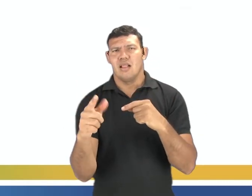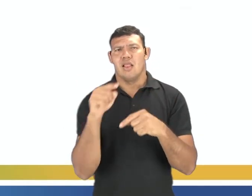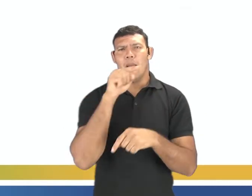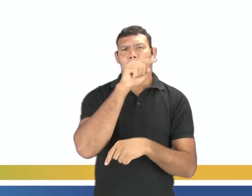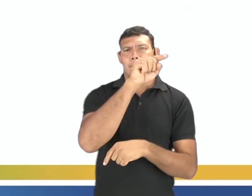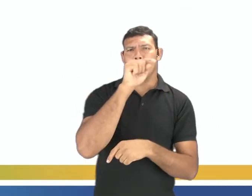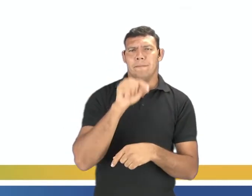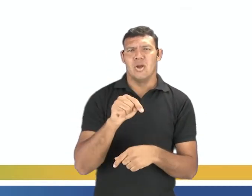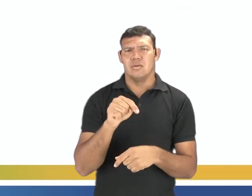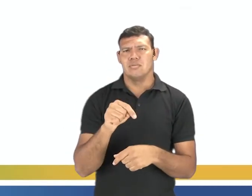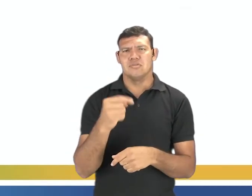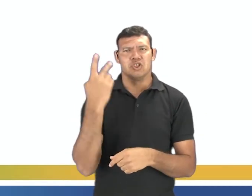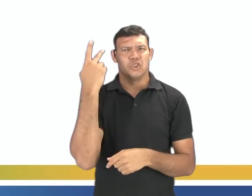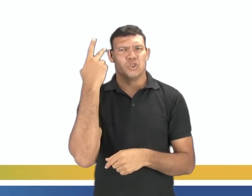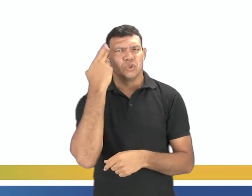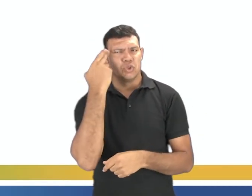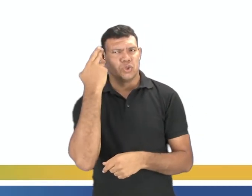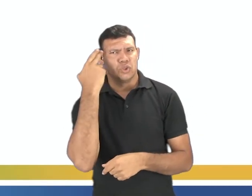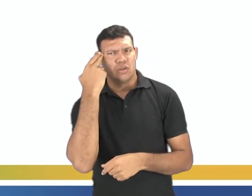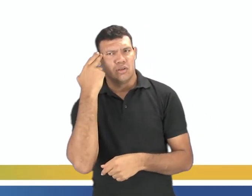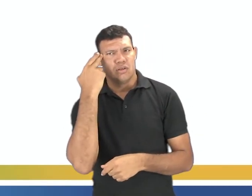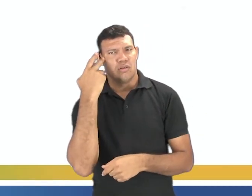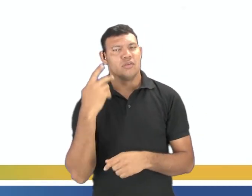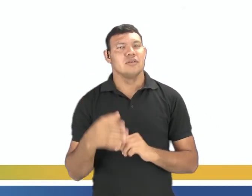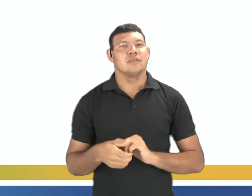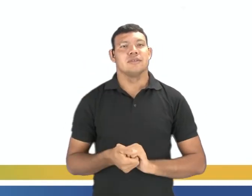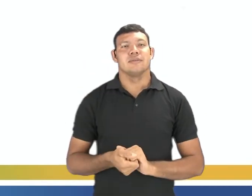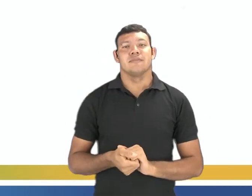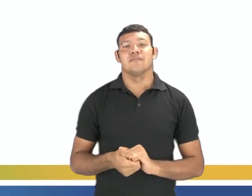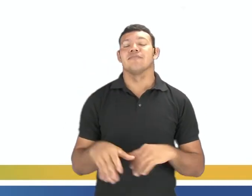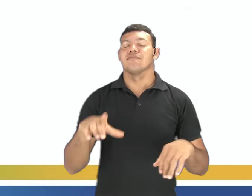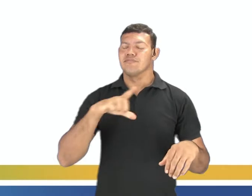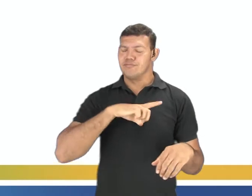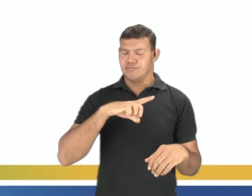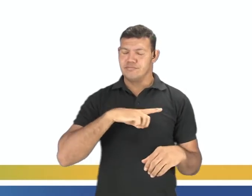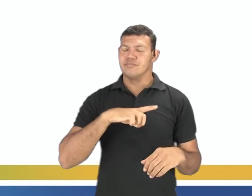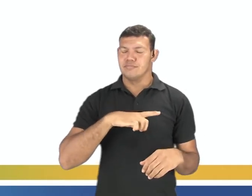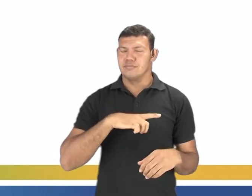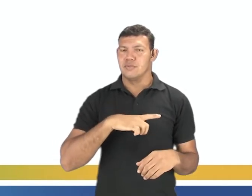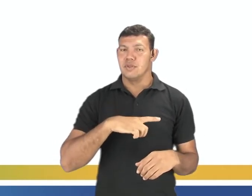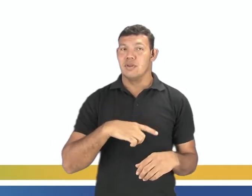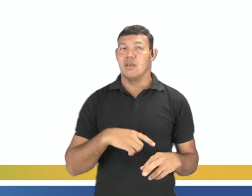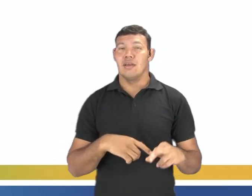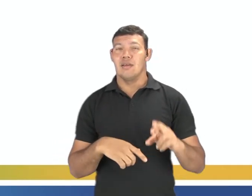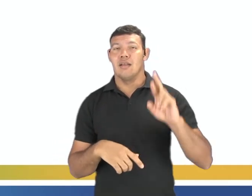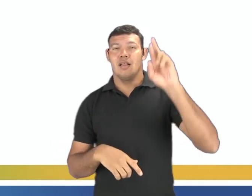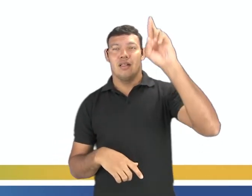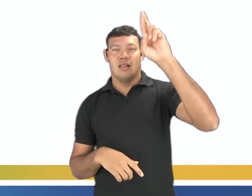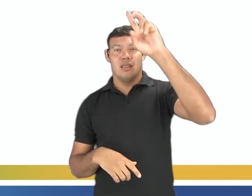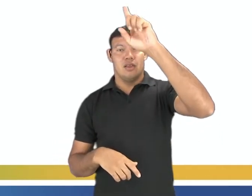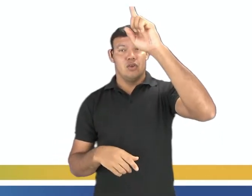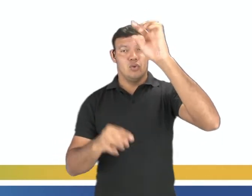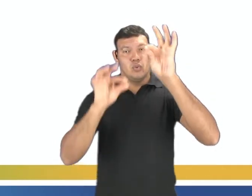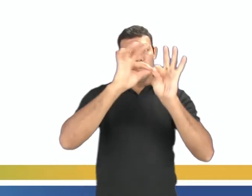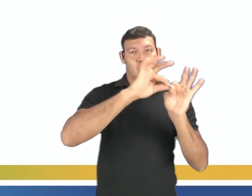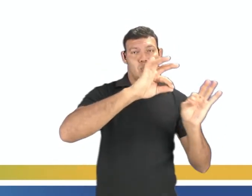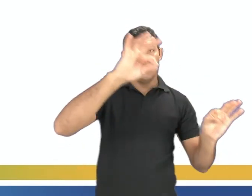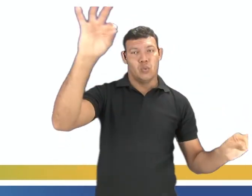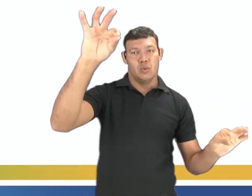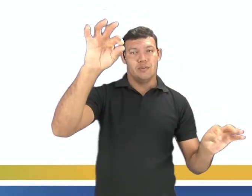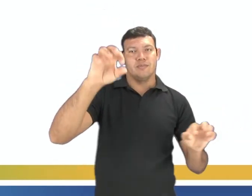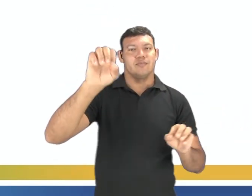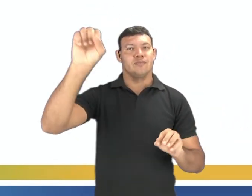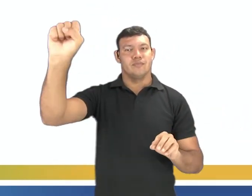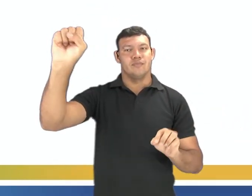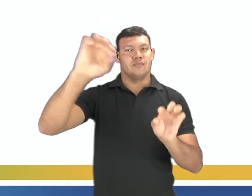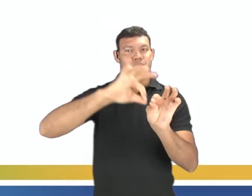tem ponto em comum então observa a situação nós temos a reta r e uma reta s e ela